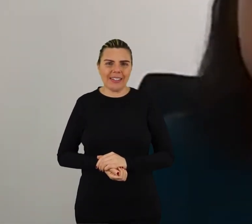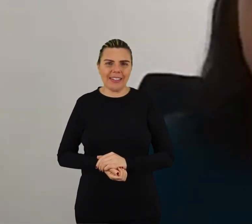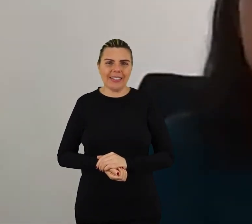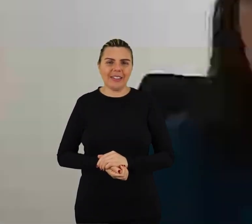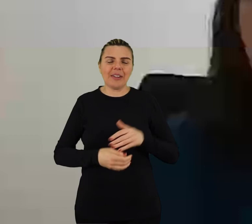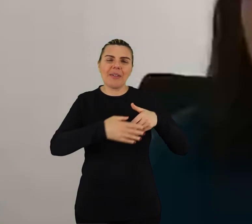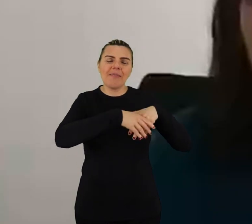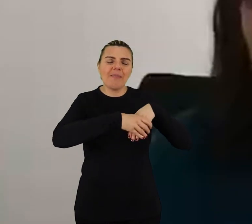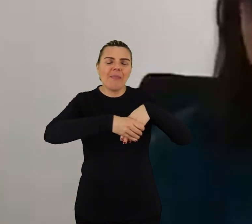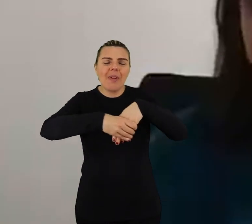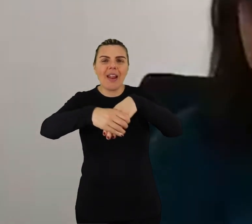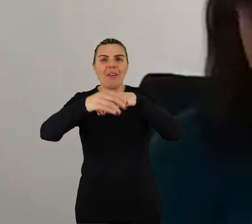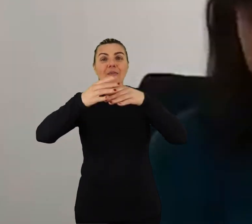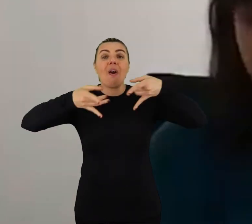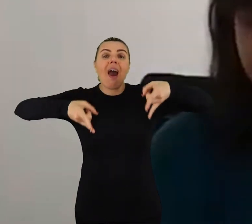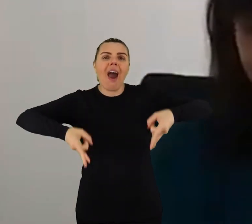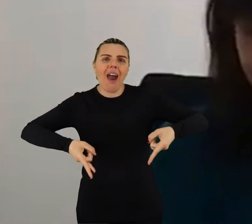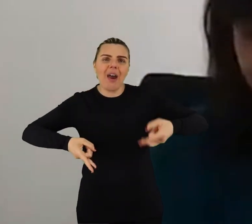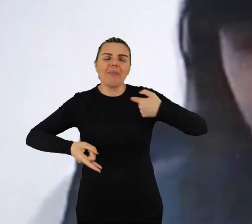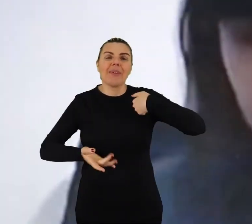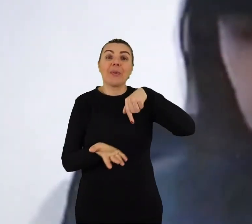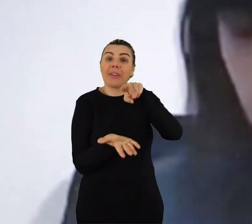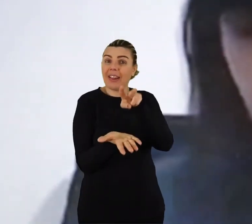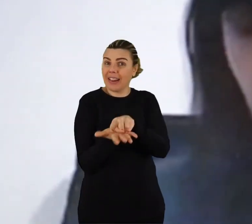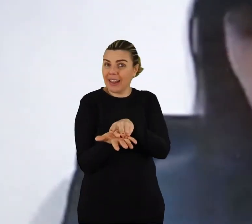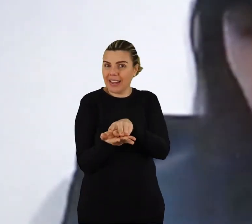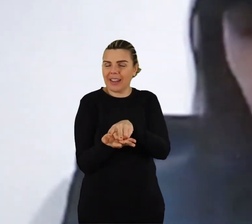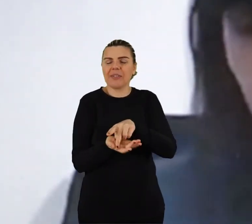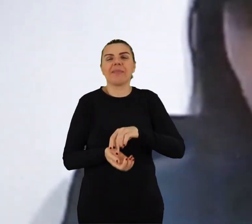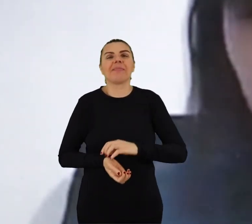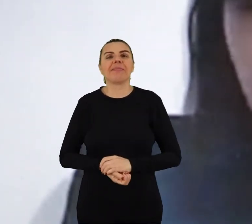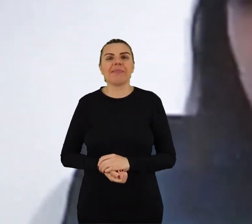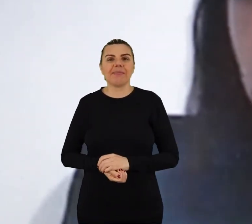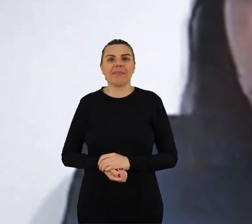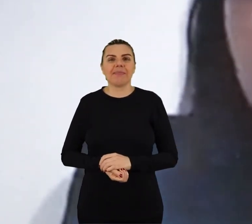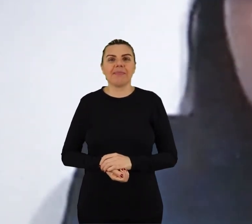Ele me levou até a minha cama e eu deitei.